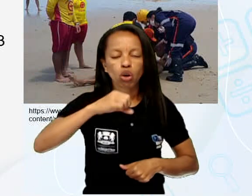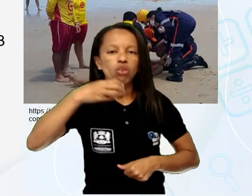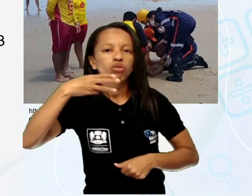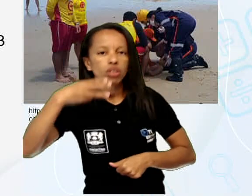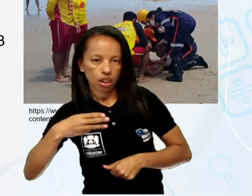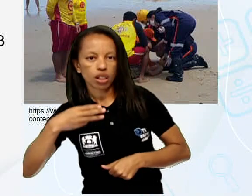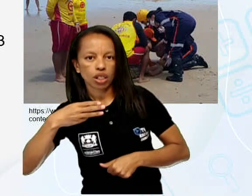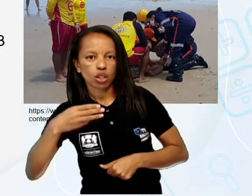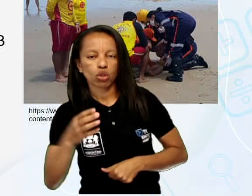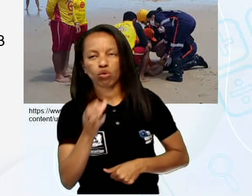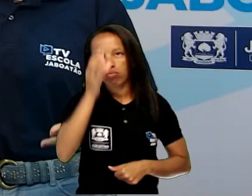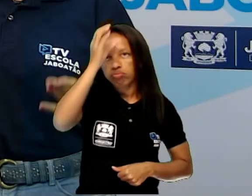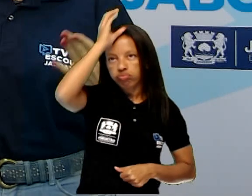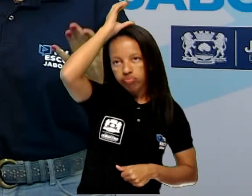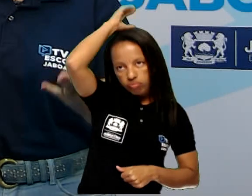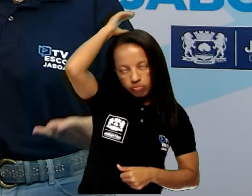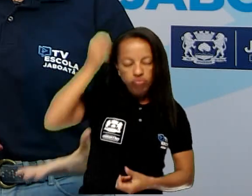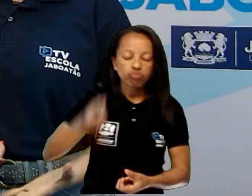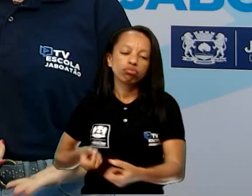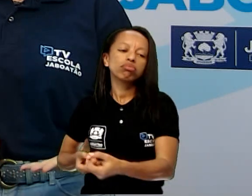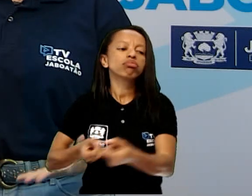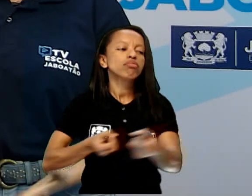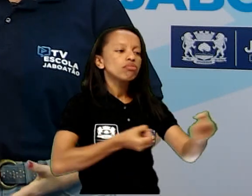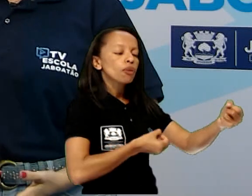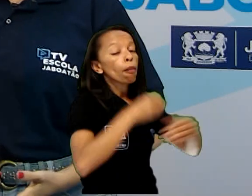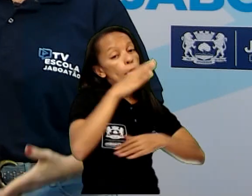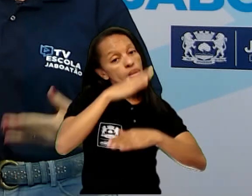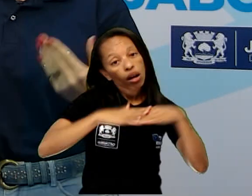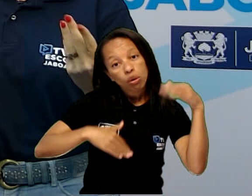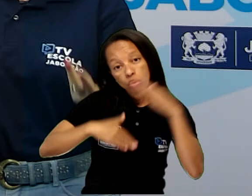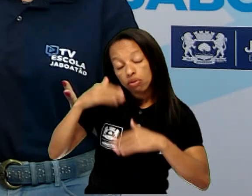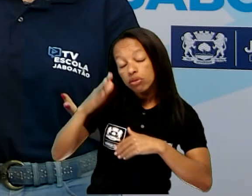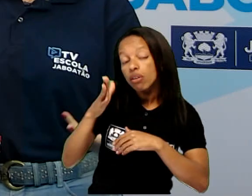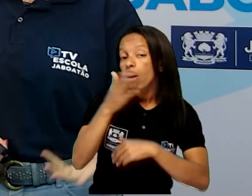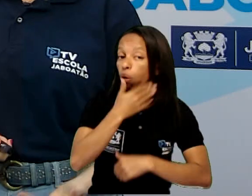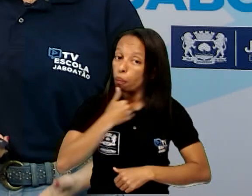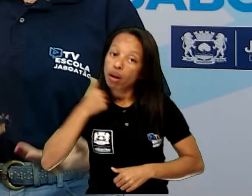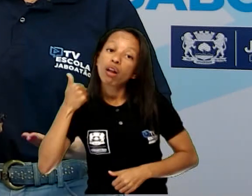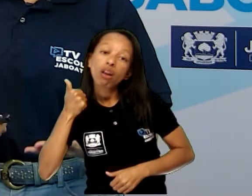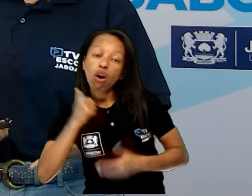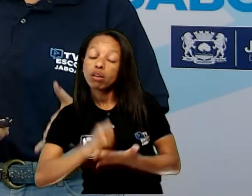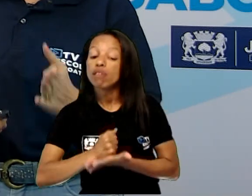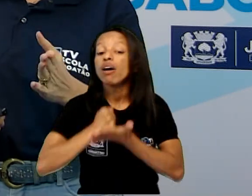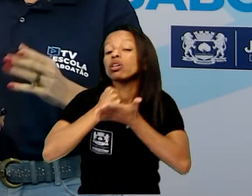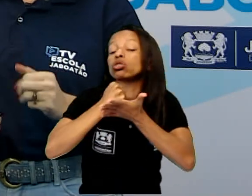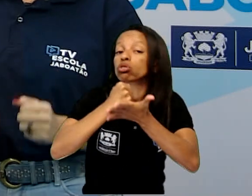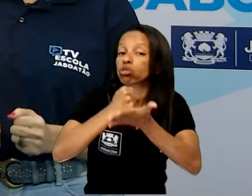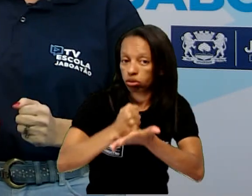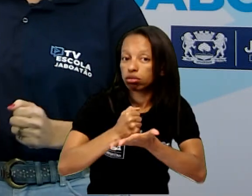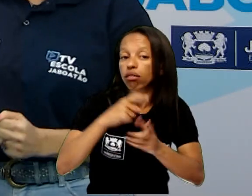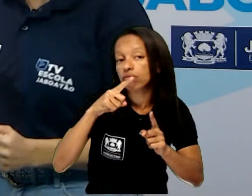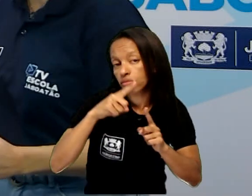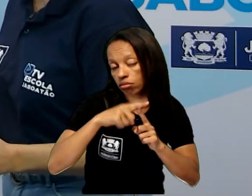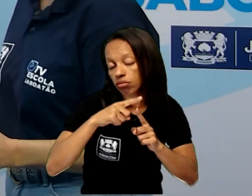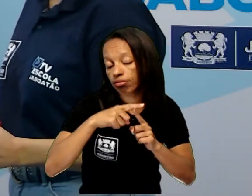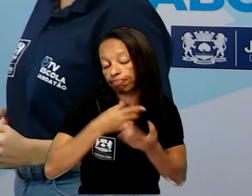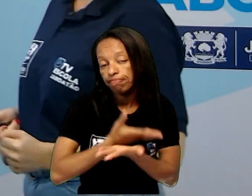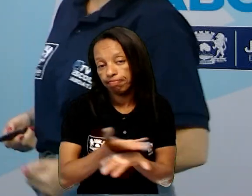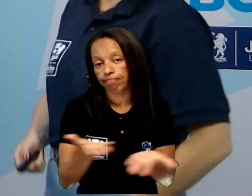bombeiros, que é um profissional especializado, que vai dar um suporte maior nesse tipo de